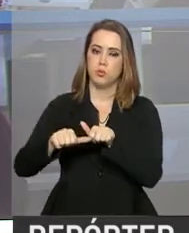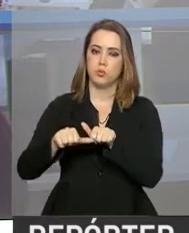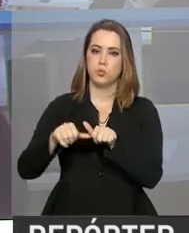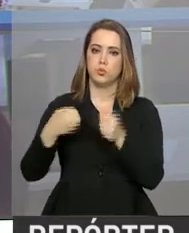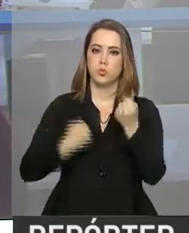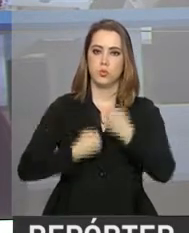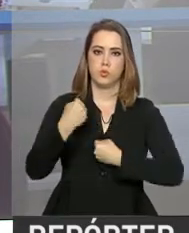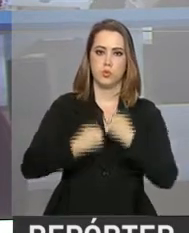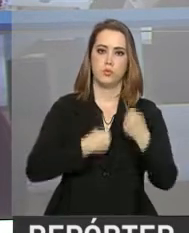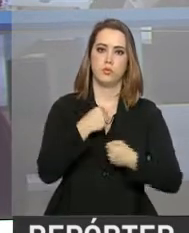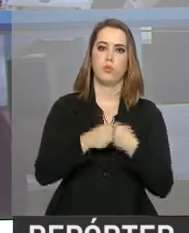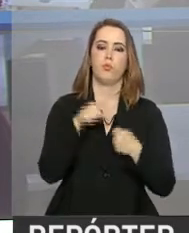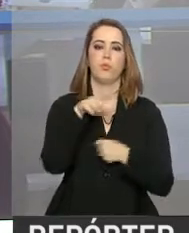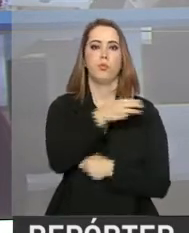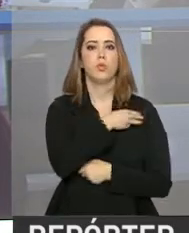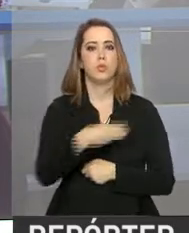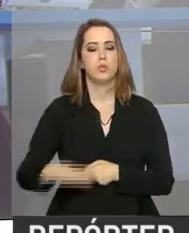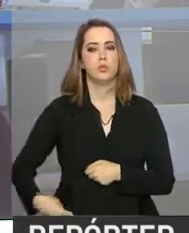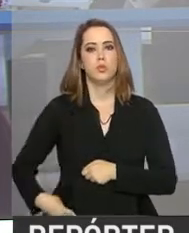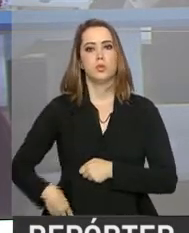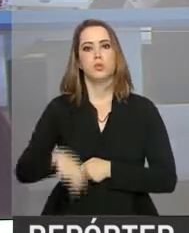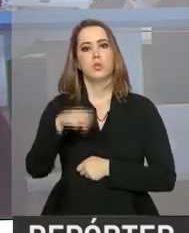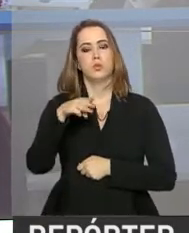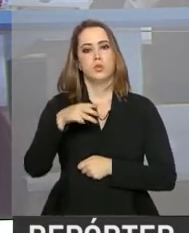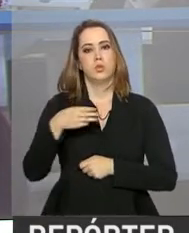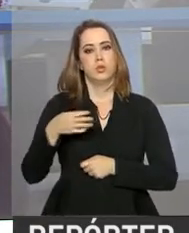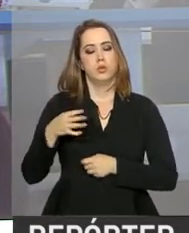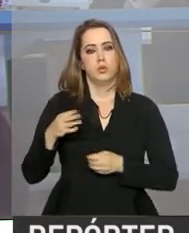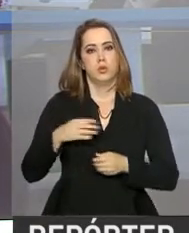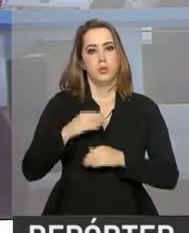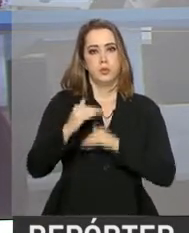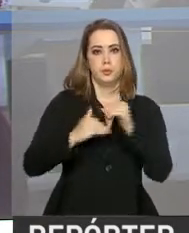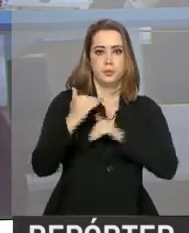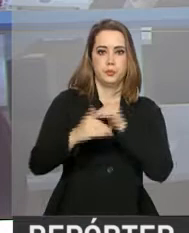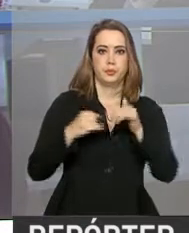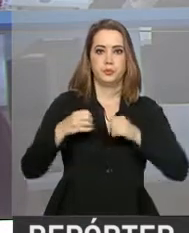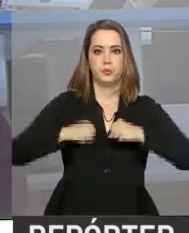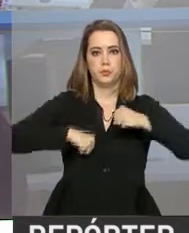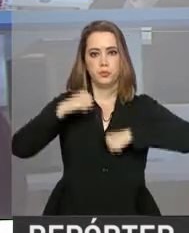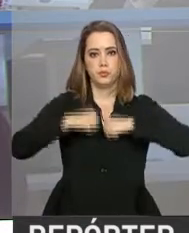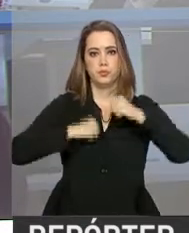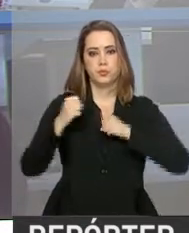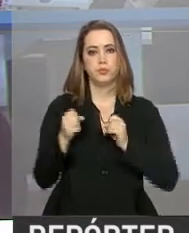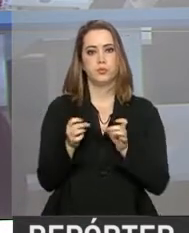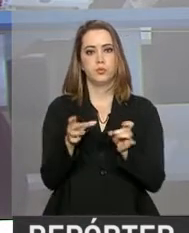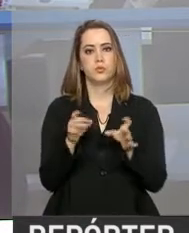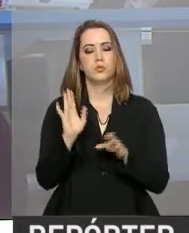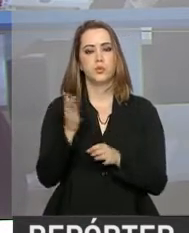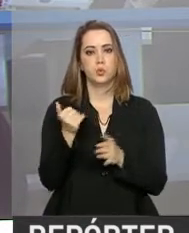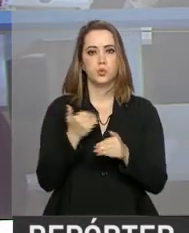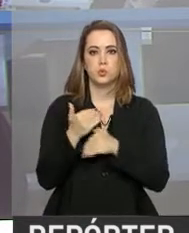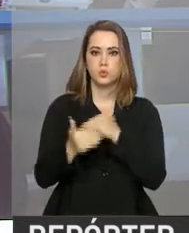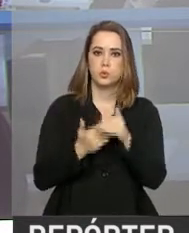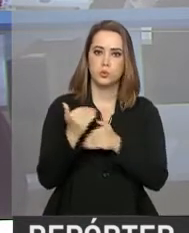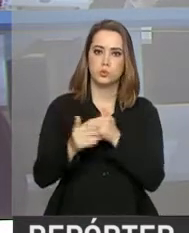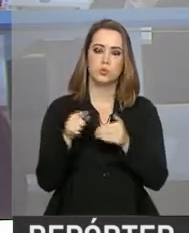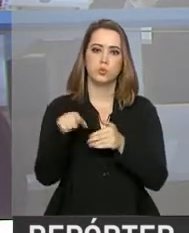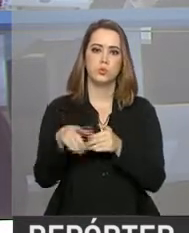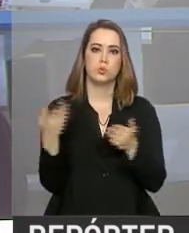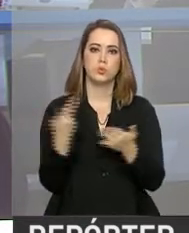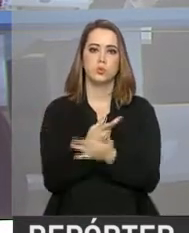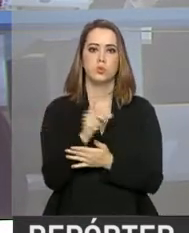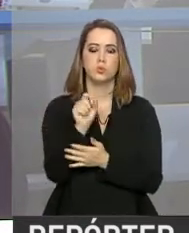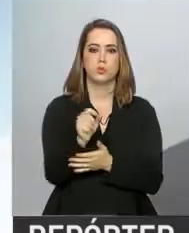ministro do desenvolvimento indústria e comércio marcos pereira alguns ações já estão sendo tomadas para que isso